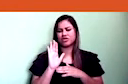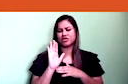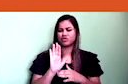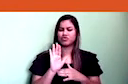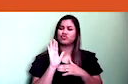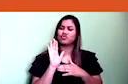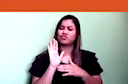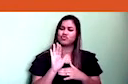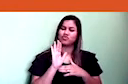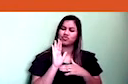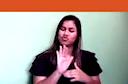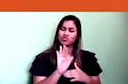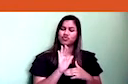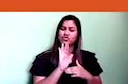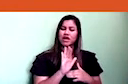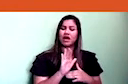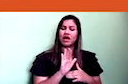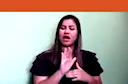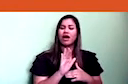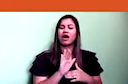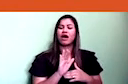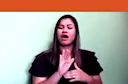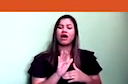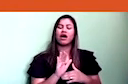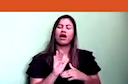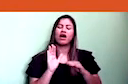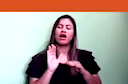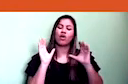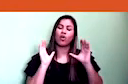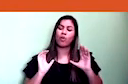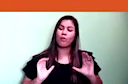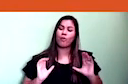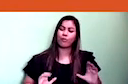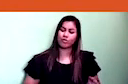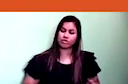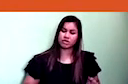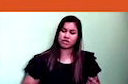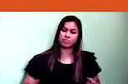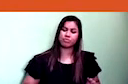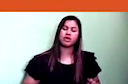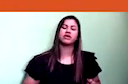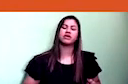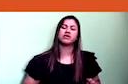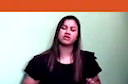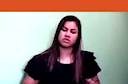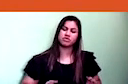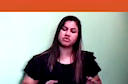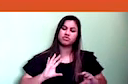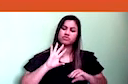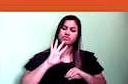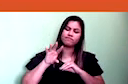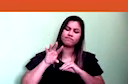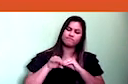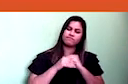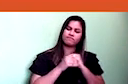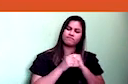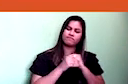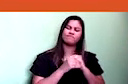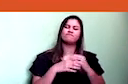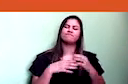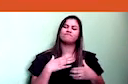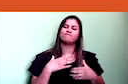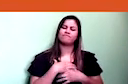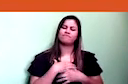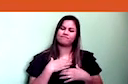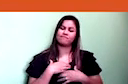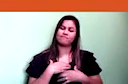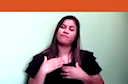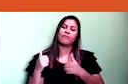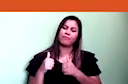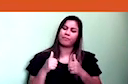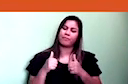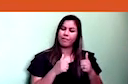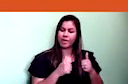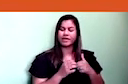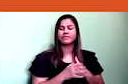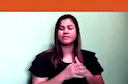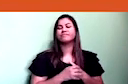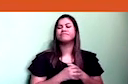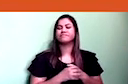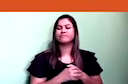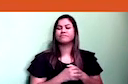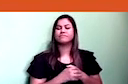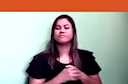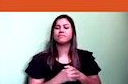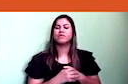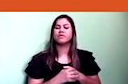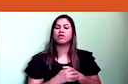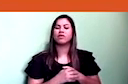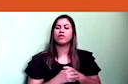são comportamentos que você pode ter para auxiliar na sua saúde emocional. Afinal de contas, você